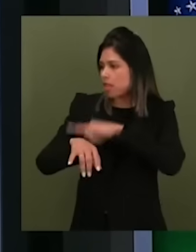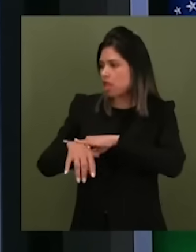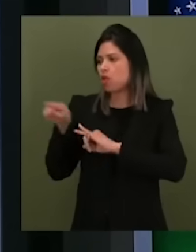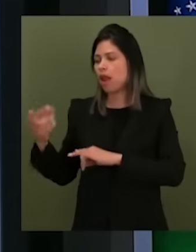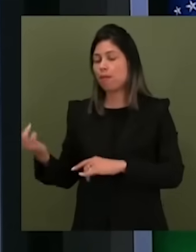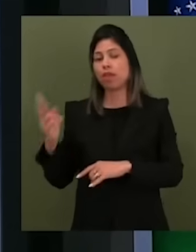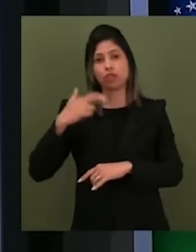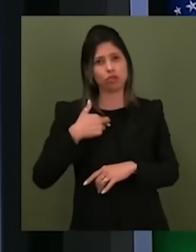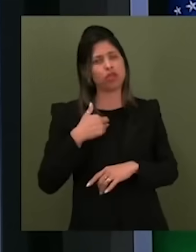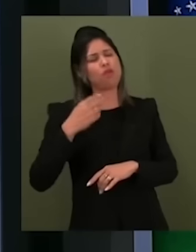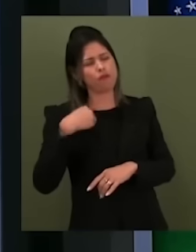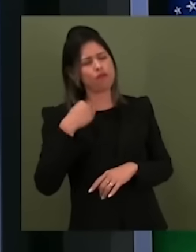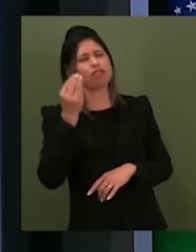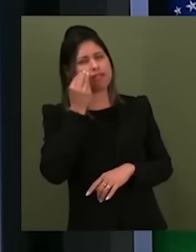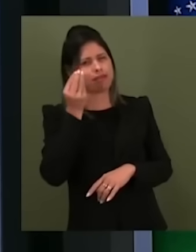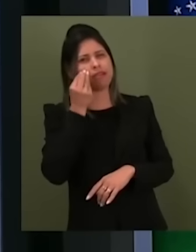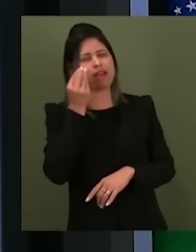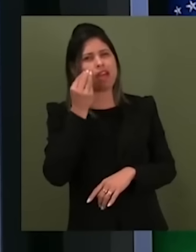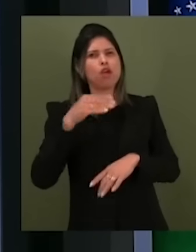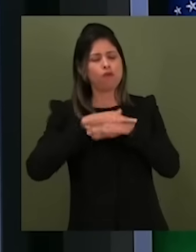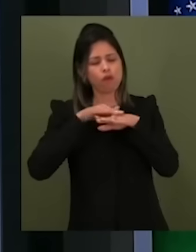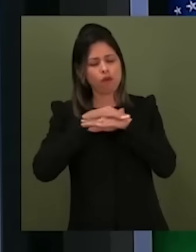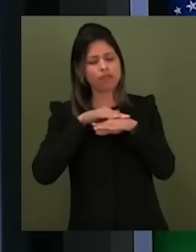Alexandre e vou pensar.